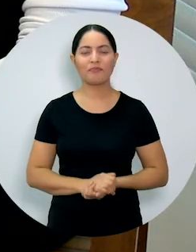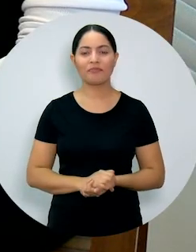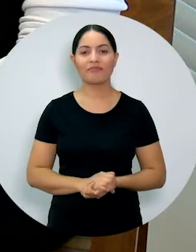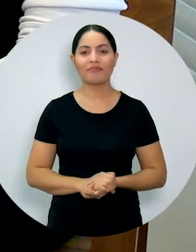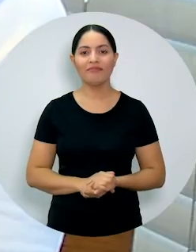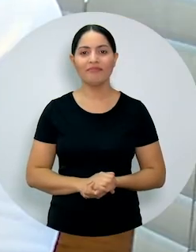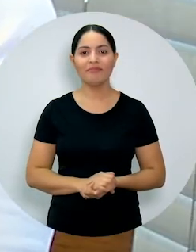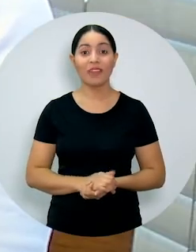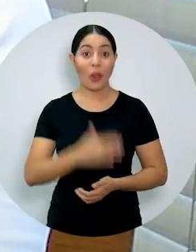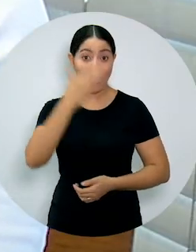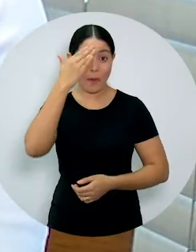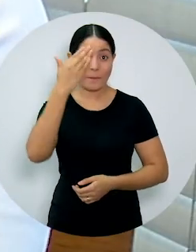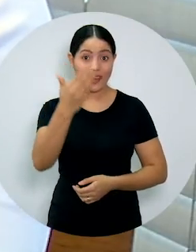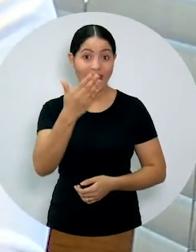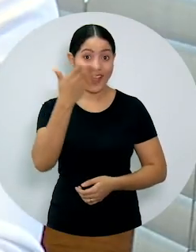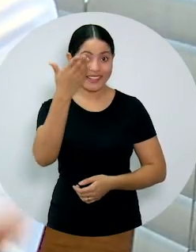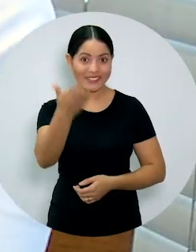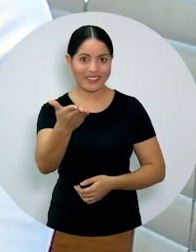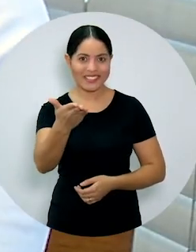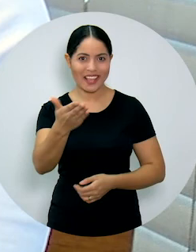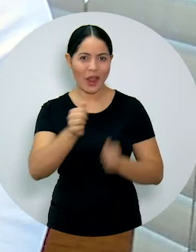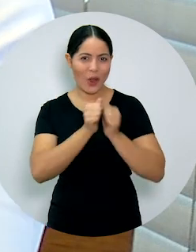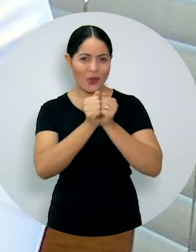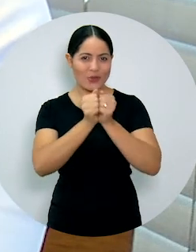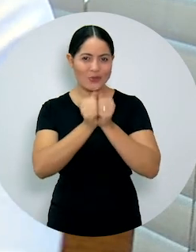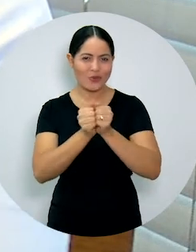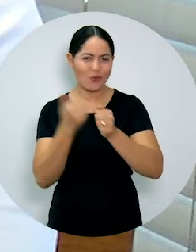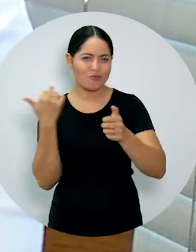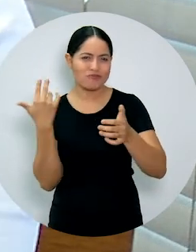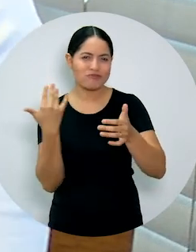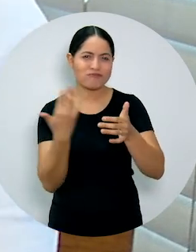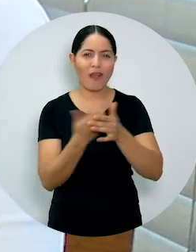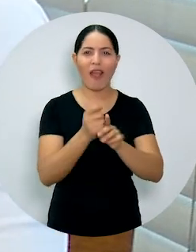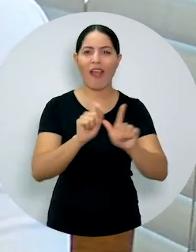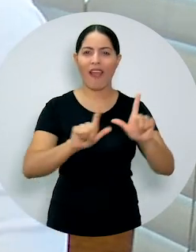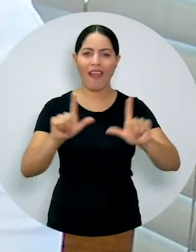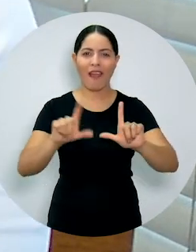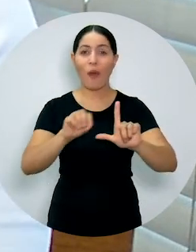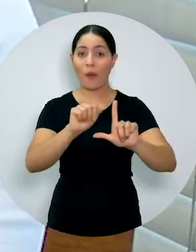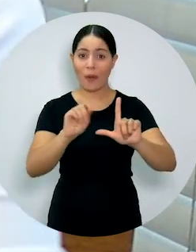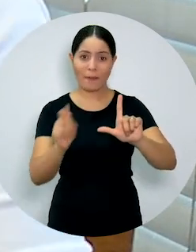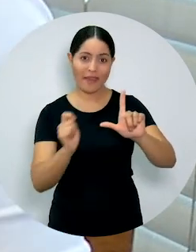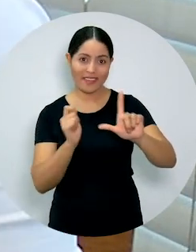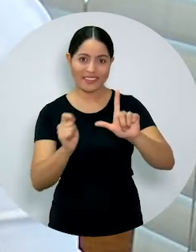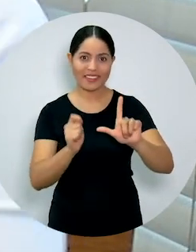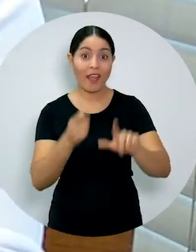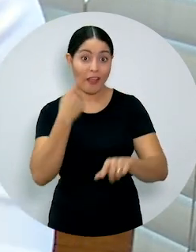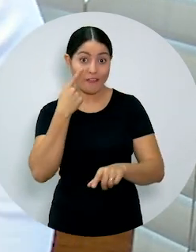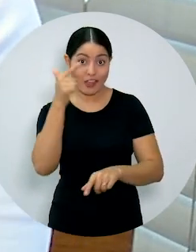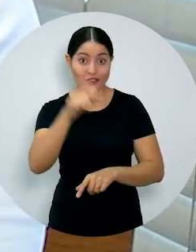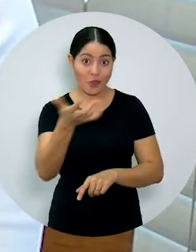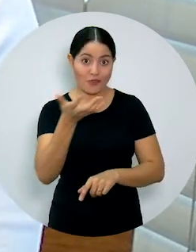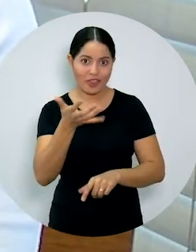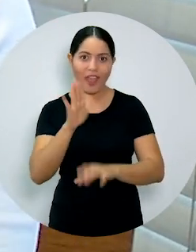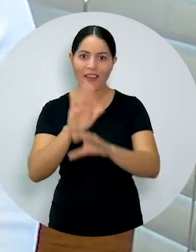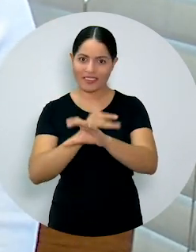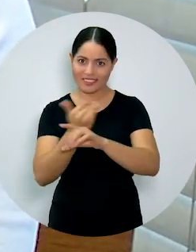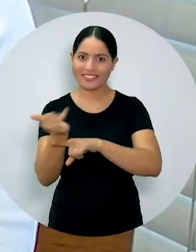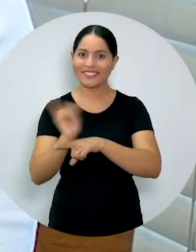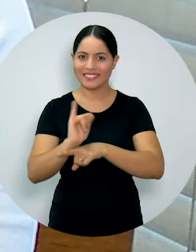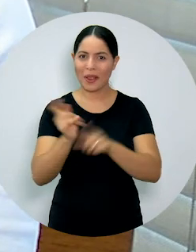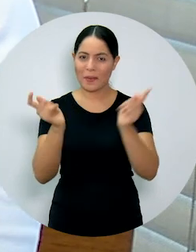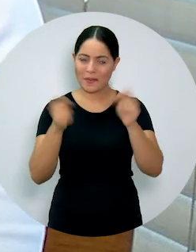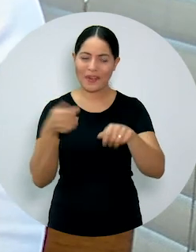Muito grato. Obrigada. E obrigada a você também que curtiu com a gente todo este programa. Se quiser revê-lo, vá na nossa página